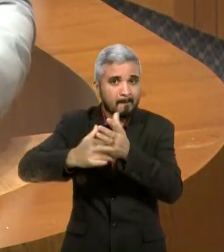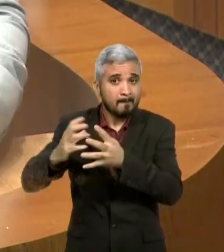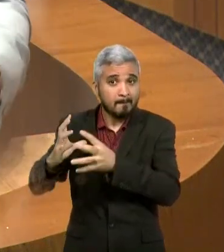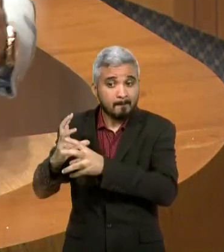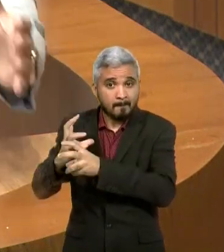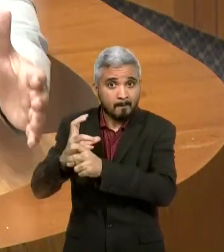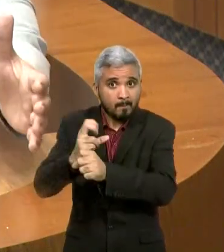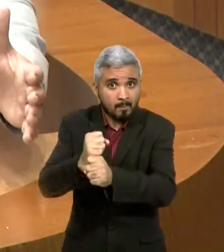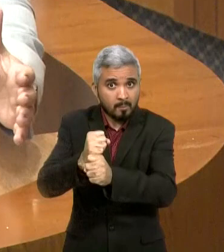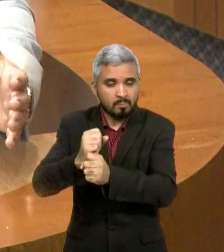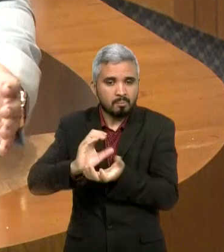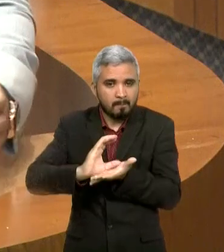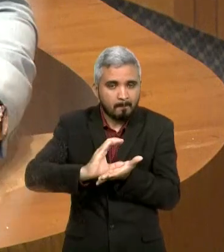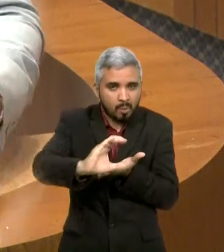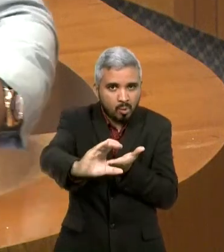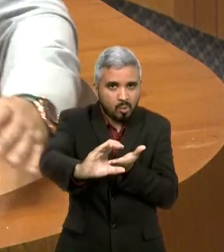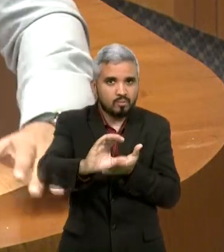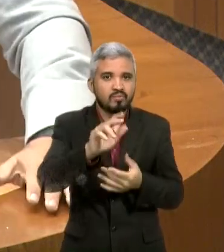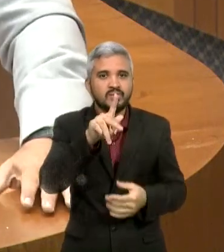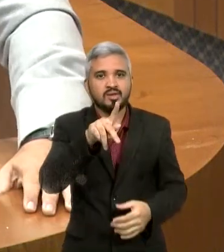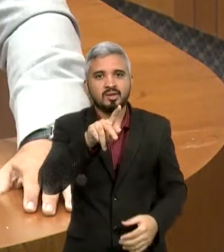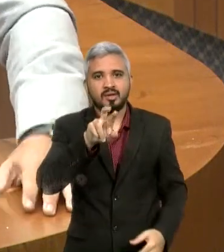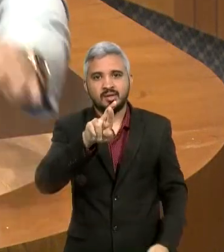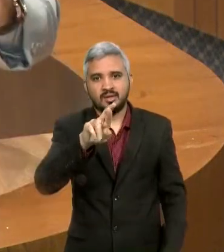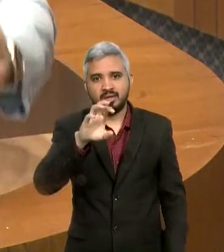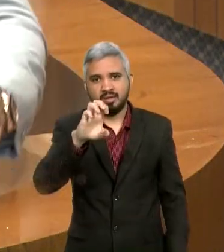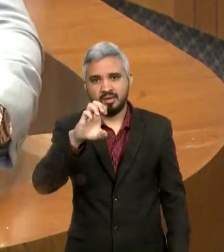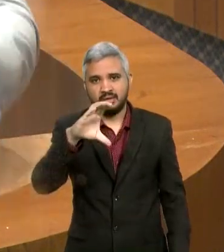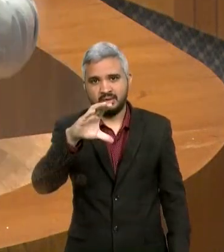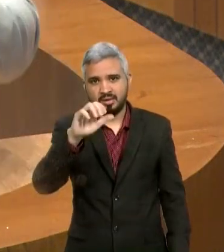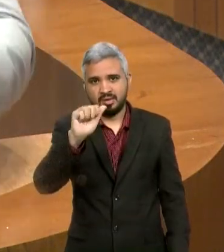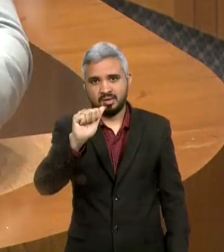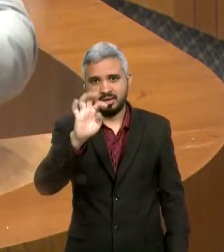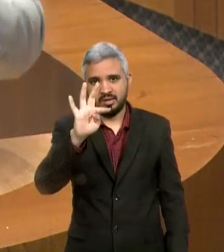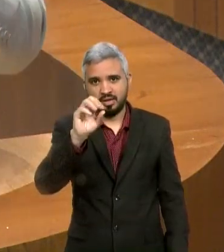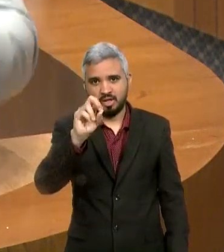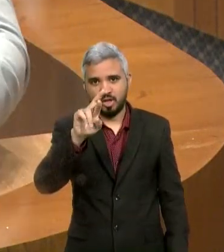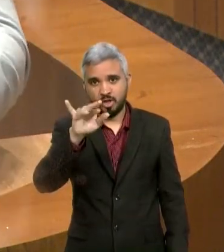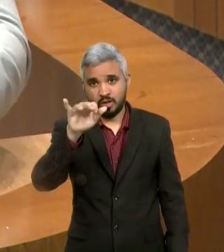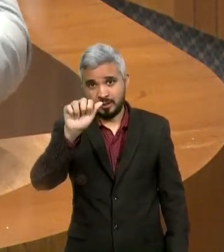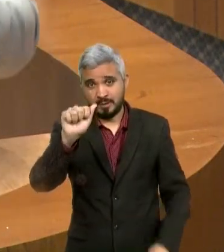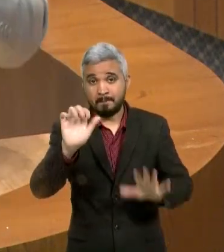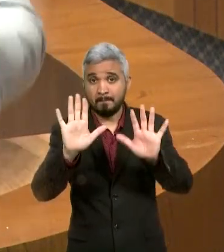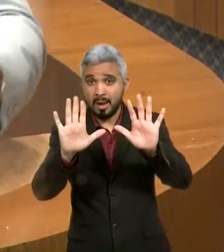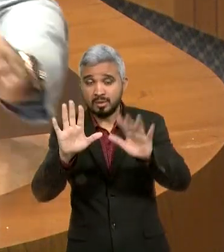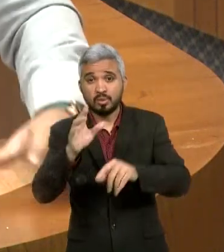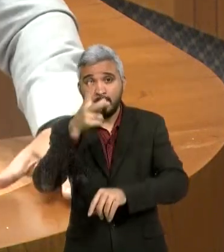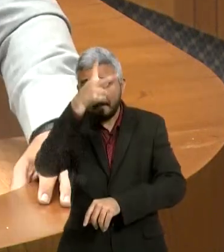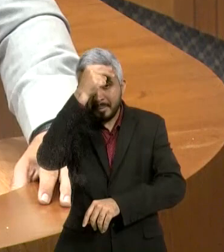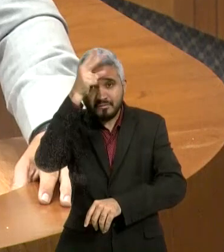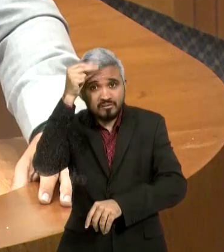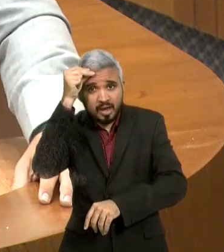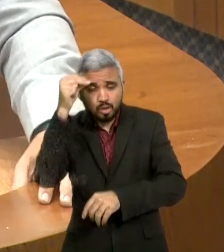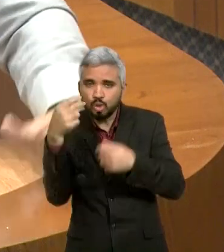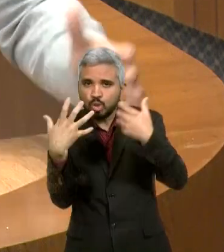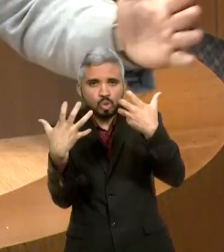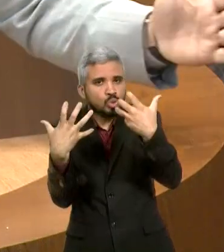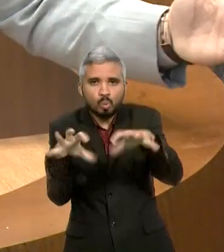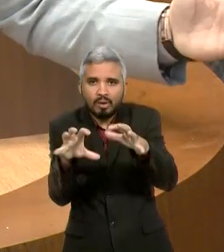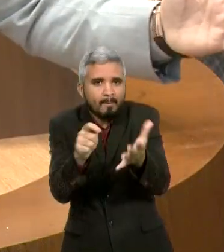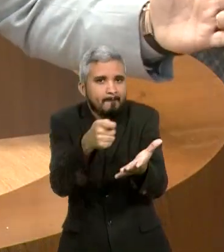pago através de uma precatória. E o prefeito simplesmente se nega a reconhecer o direito dos